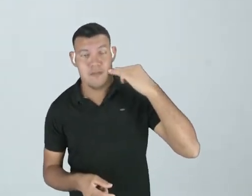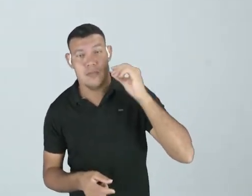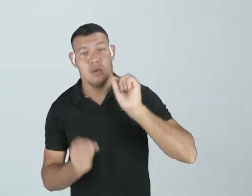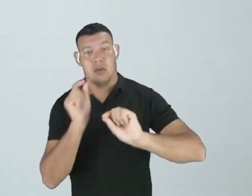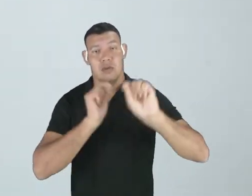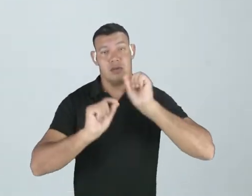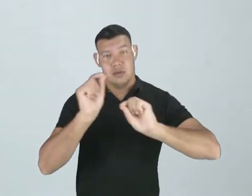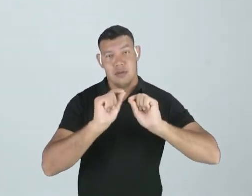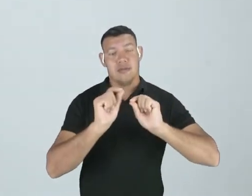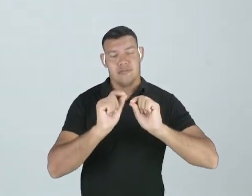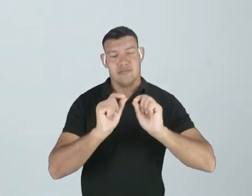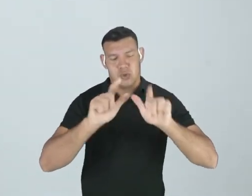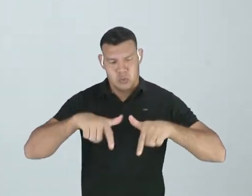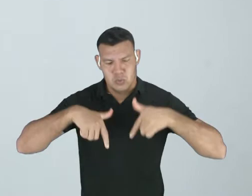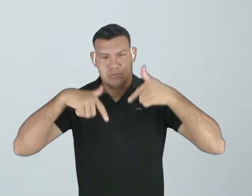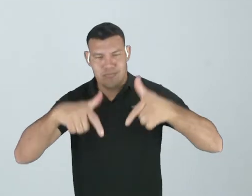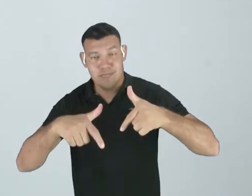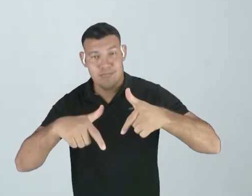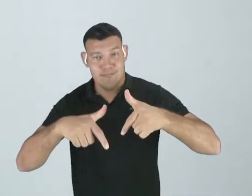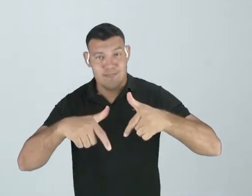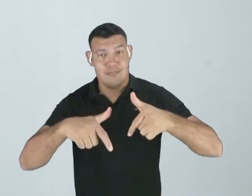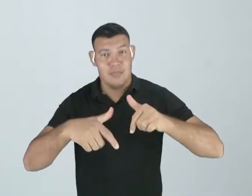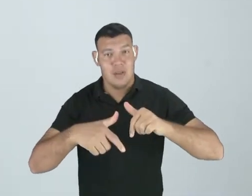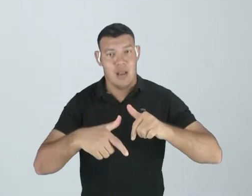ponto. É por isso que, para Marx,